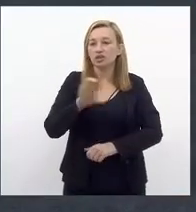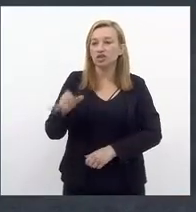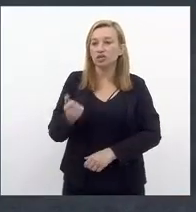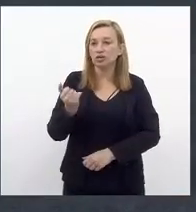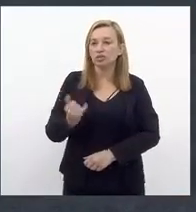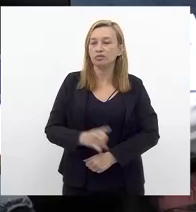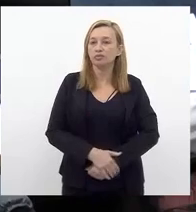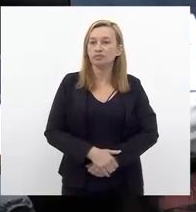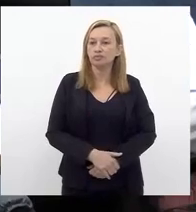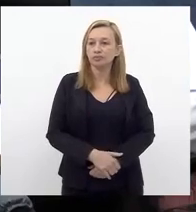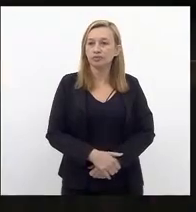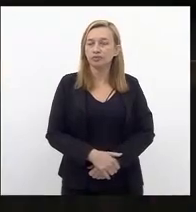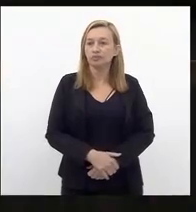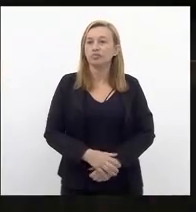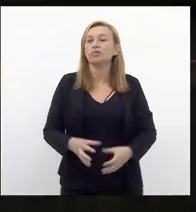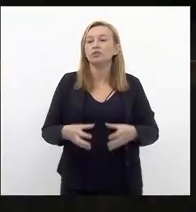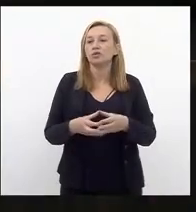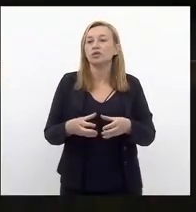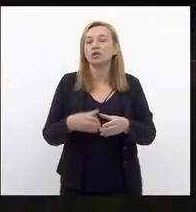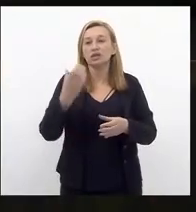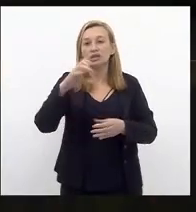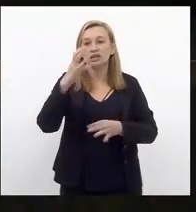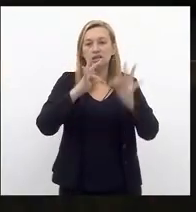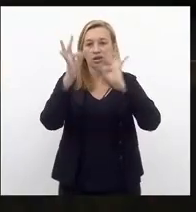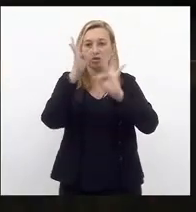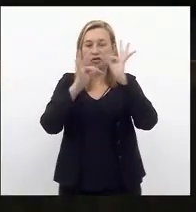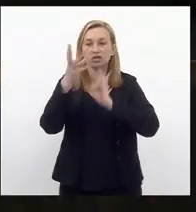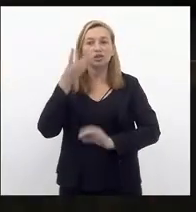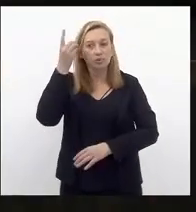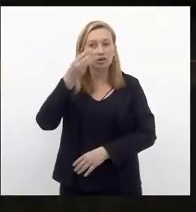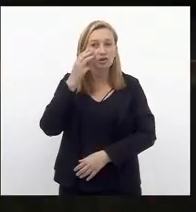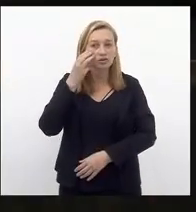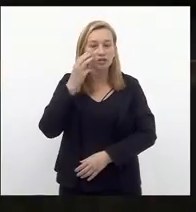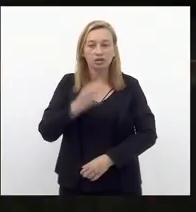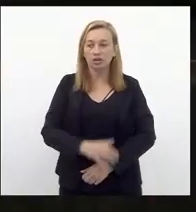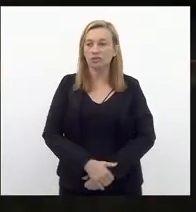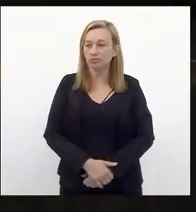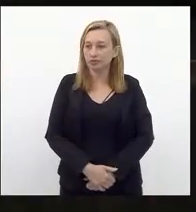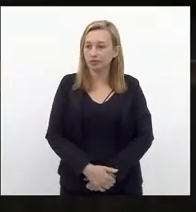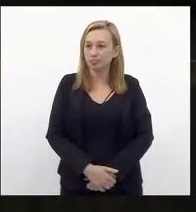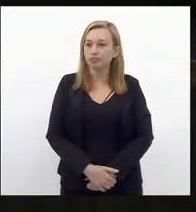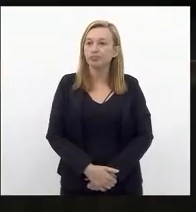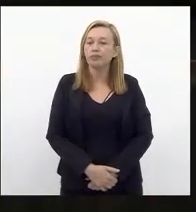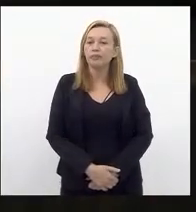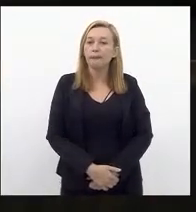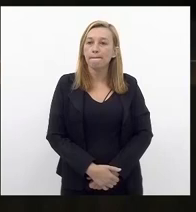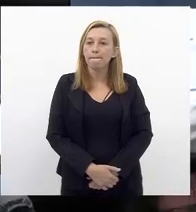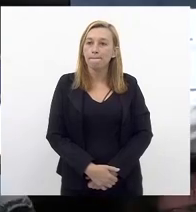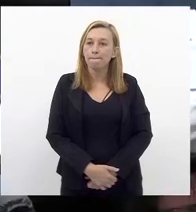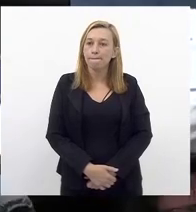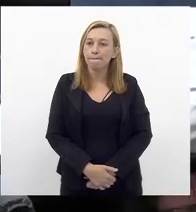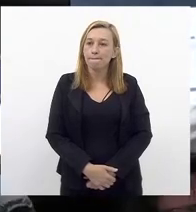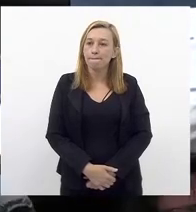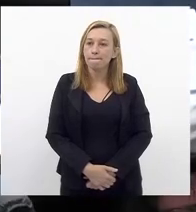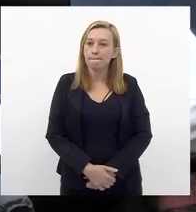ccj ela começou a Ciência Tecnologia Deputado um waldeck carneiro a